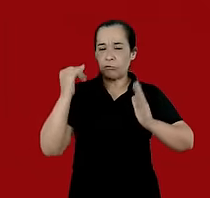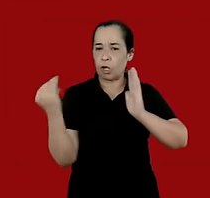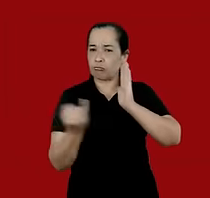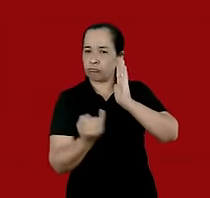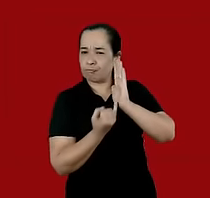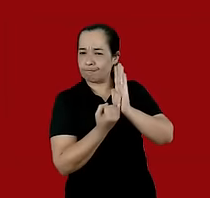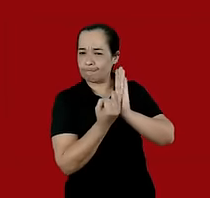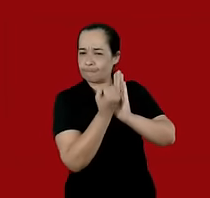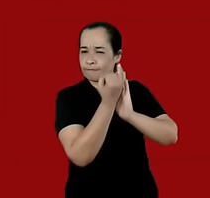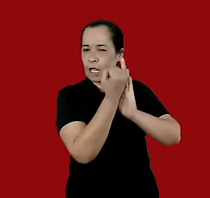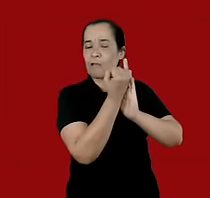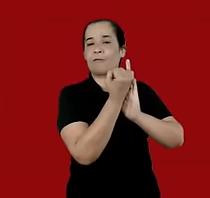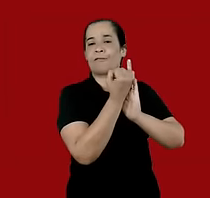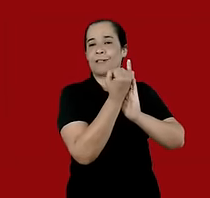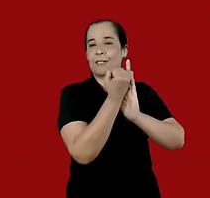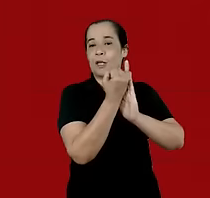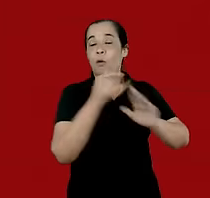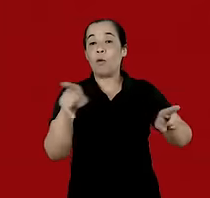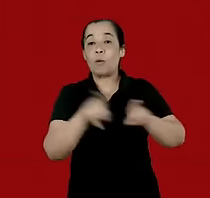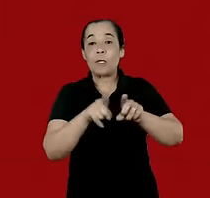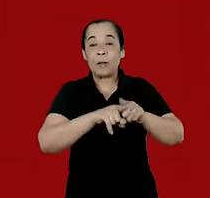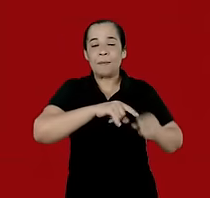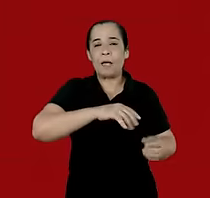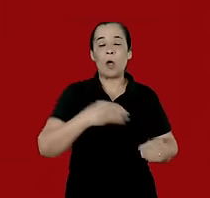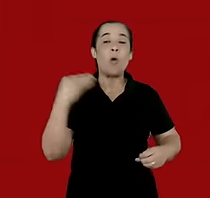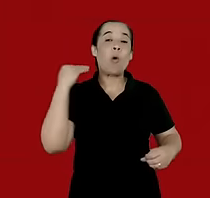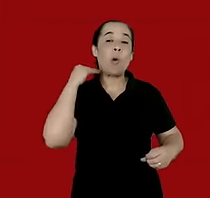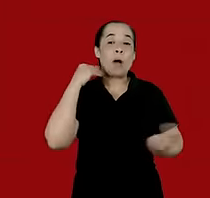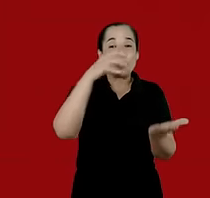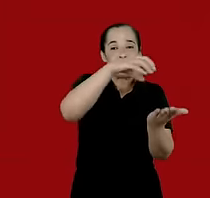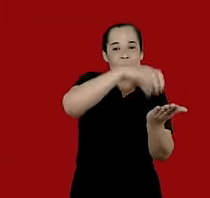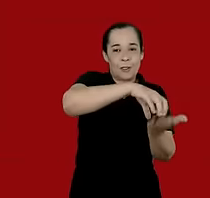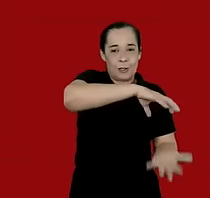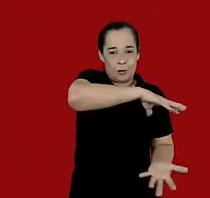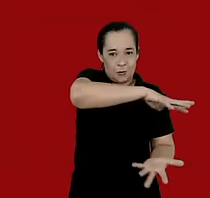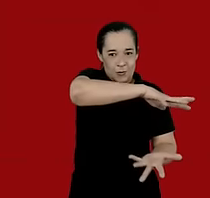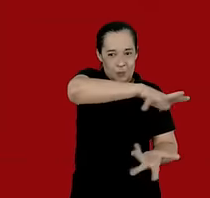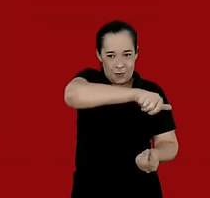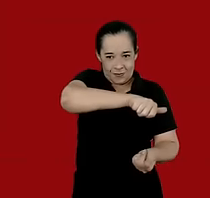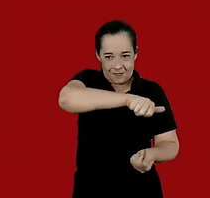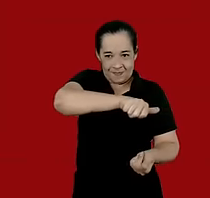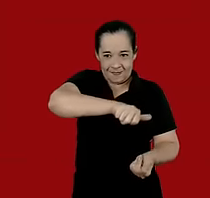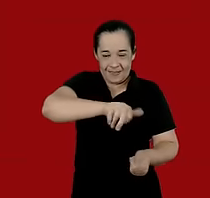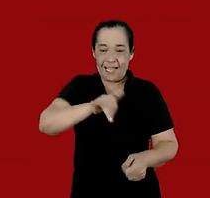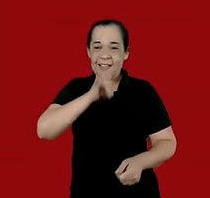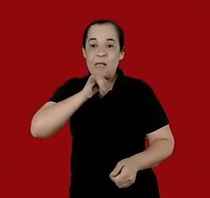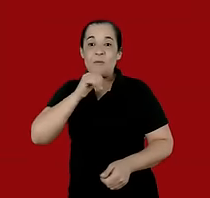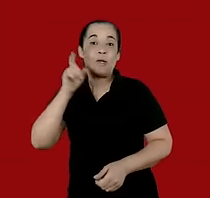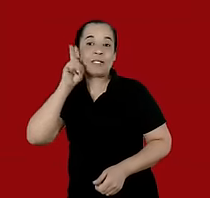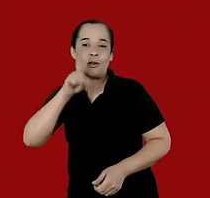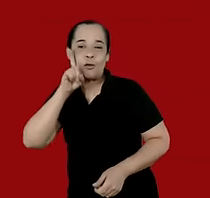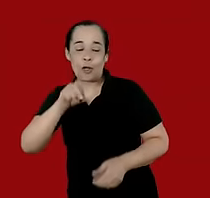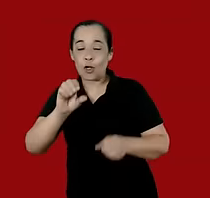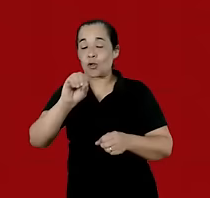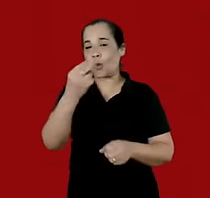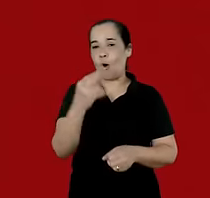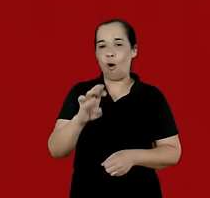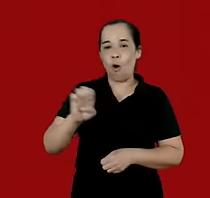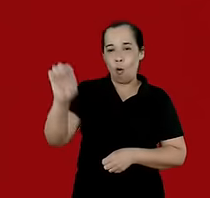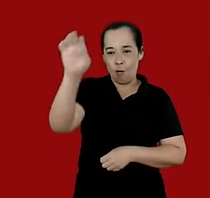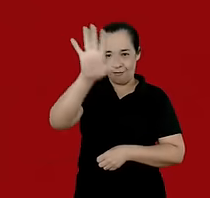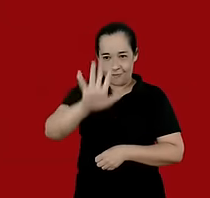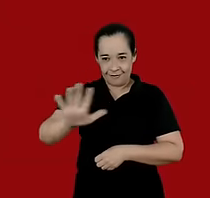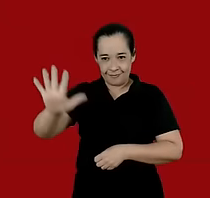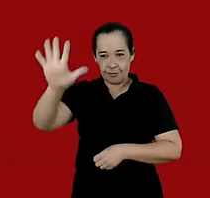bancos centrais do mundo estão ou no final do seu ciclo no caso dos Estados Unidos parece ou no caso da Europa com mais contundência ou já estão